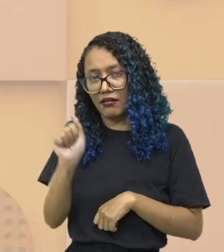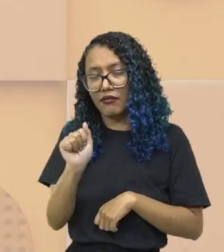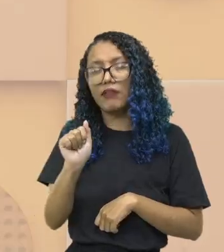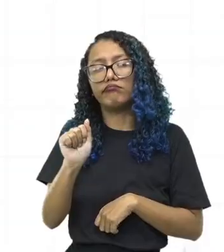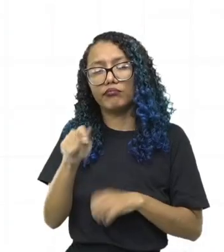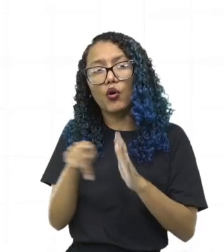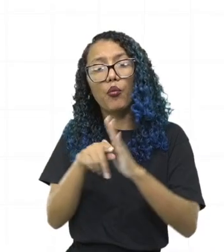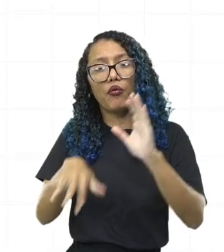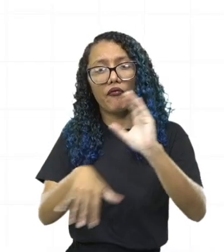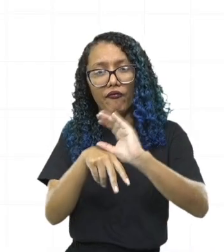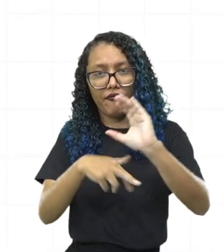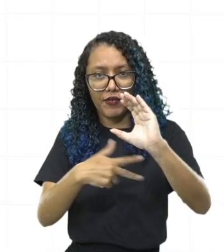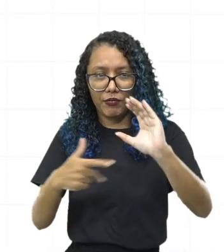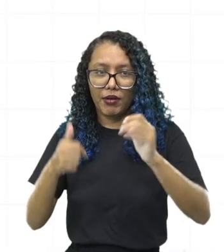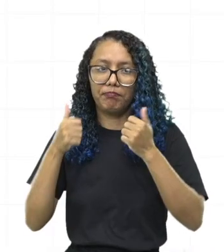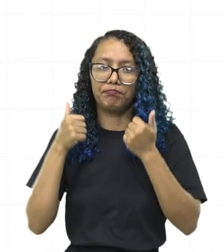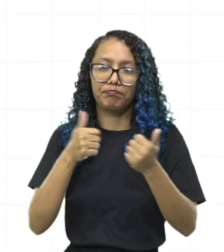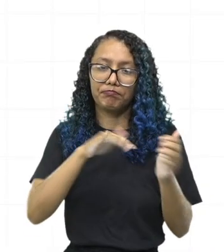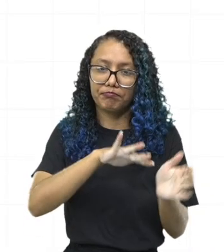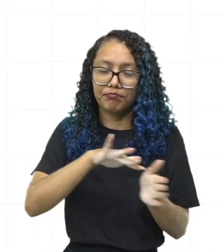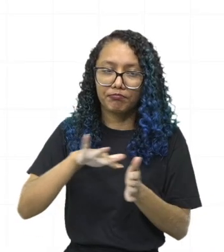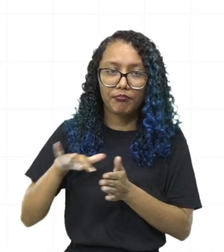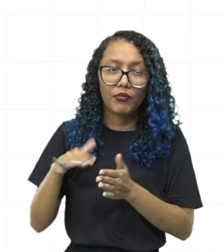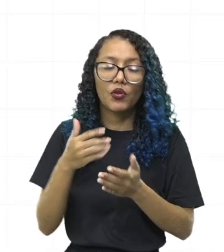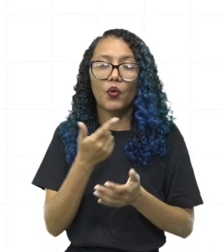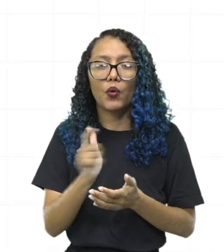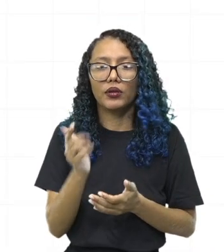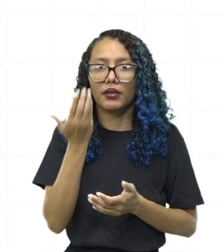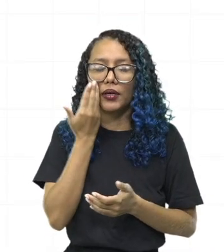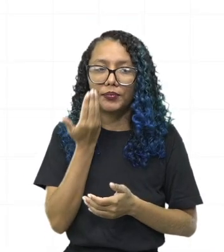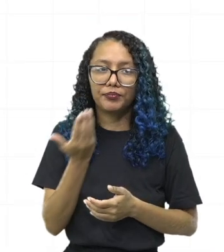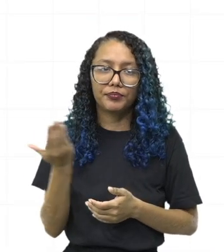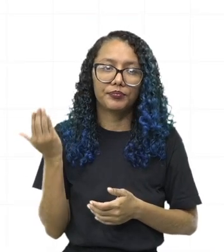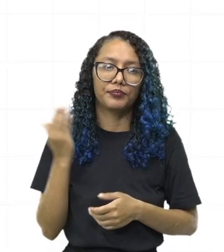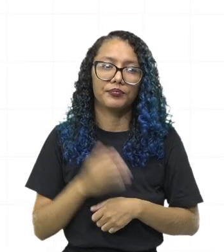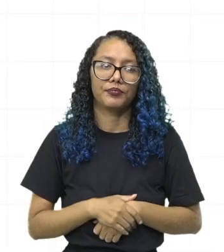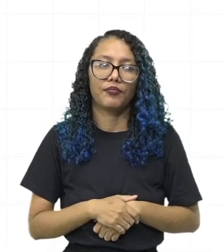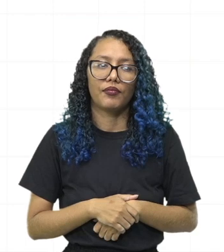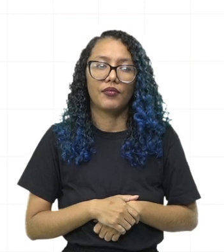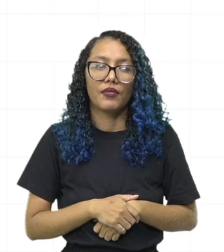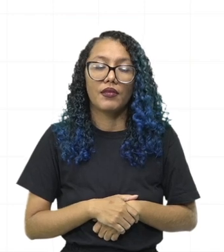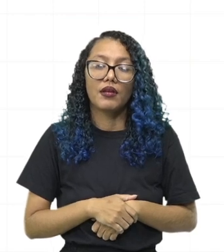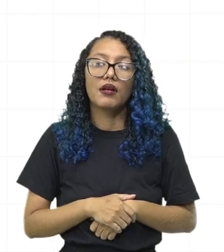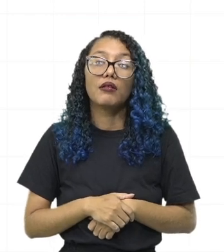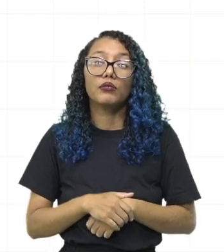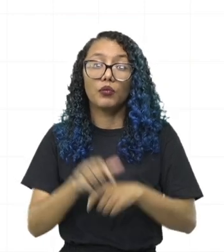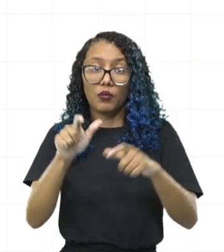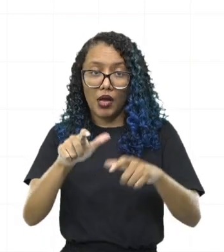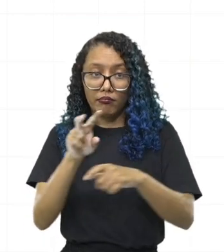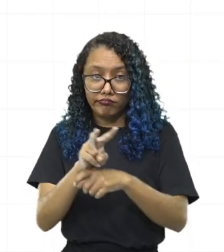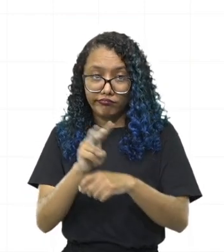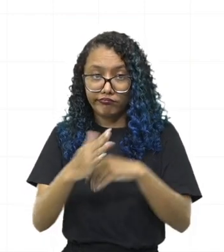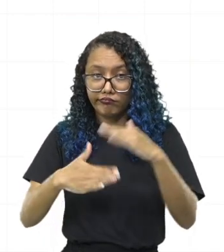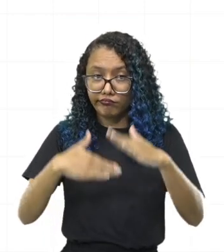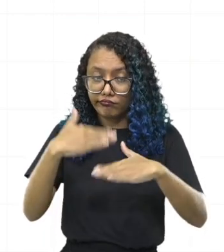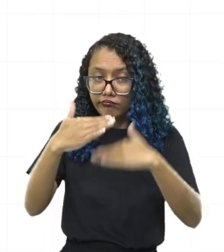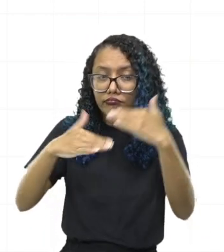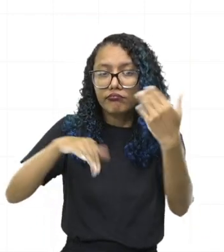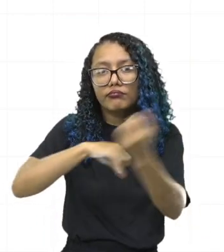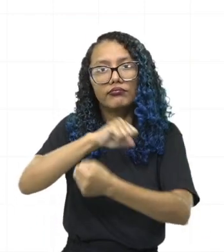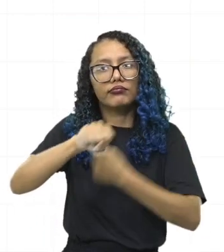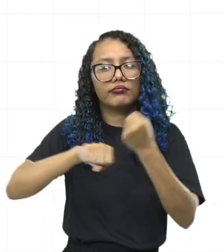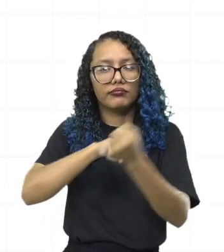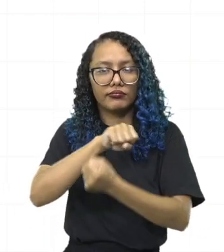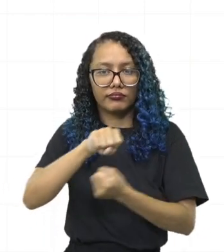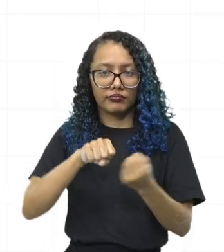categoria. Nós temos aí a reserva de desenvolvimento sustentável. Nós temos aí até uma imagem